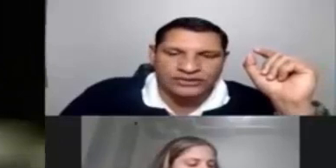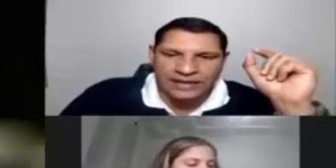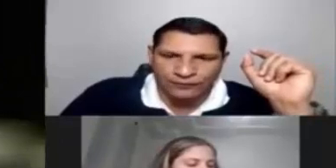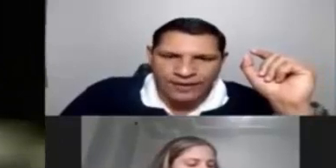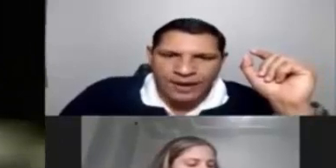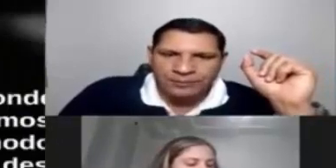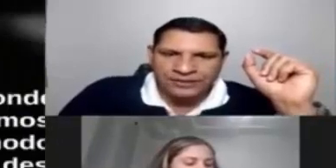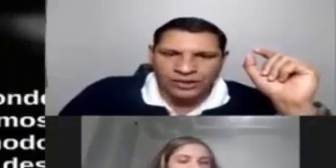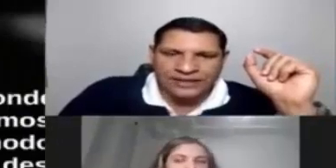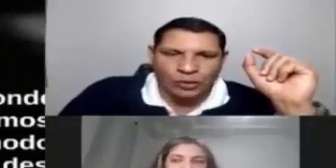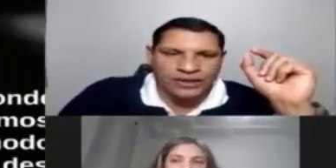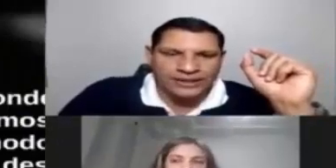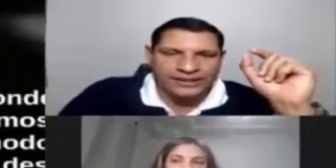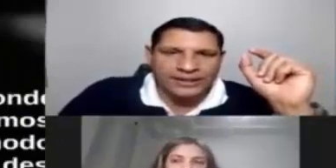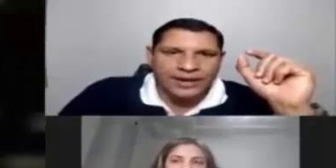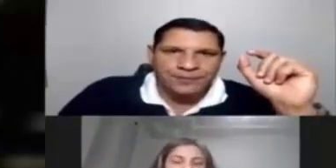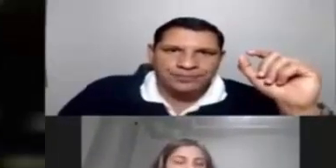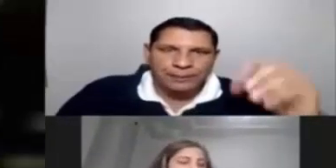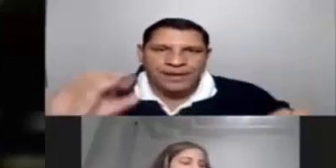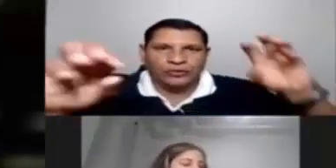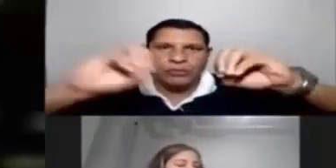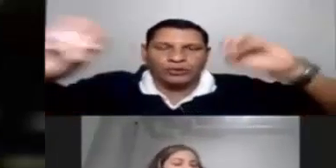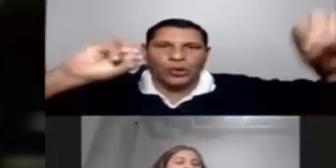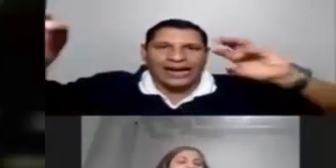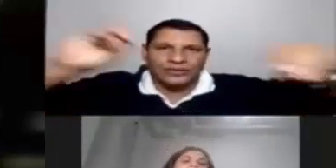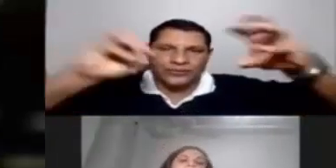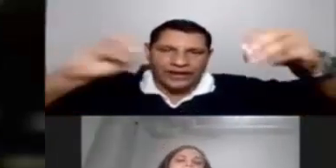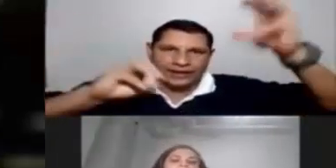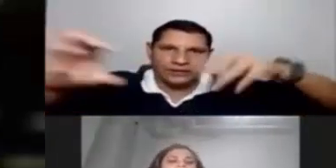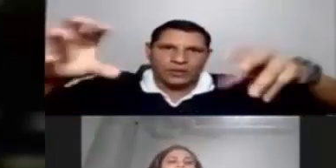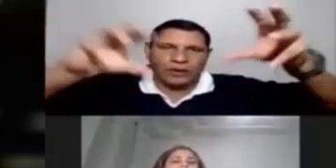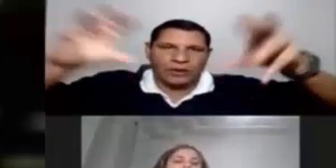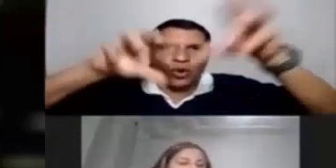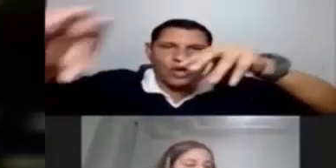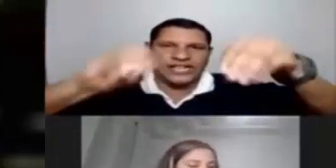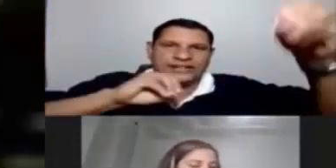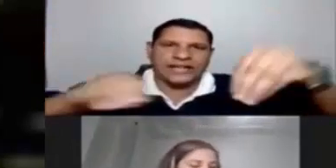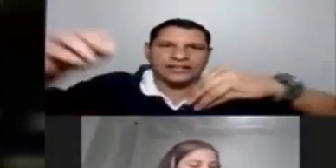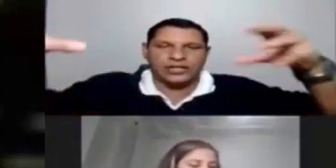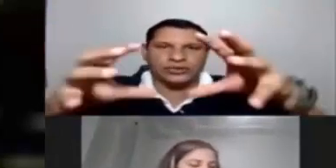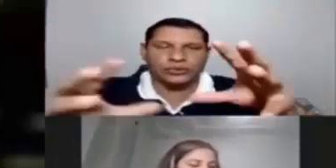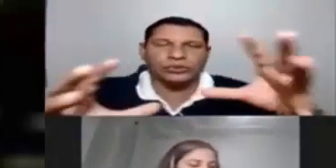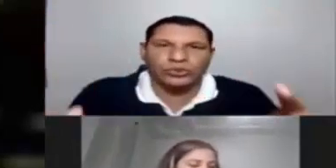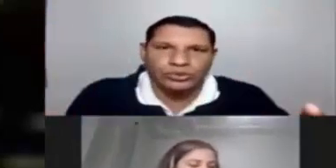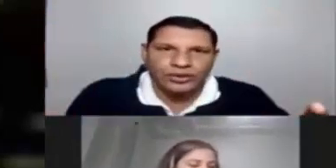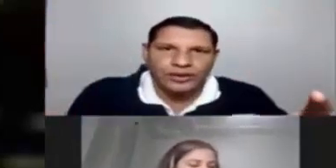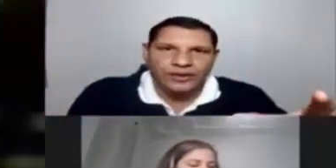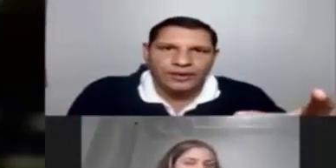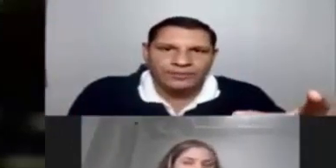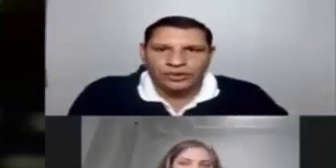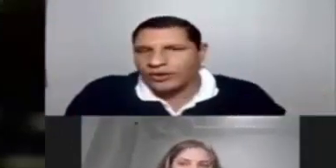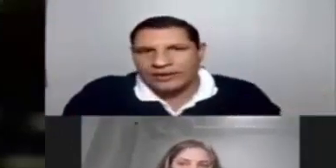Flávio José então ele está colocando aqui pegando amotoado de fé uma concha de retalho e está juntando tudo